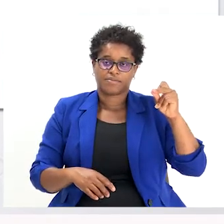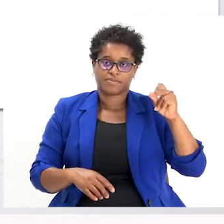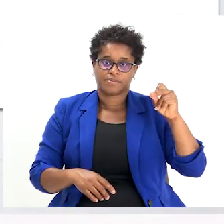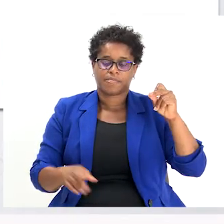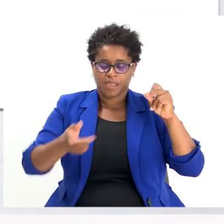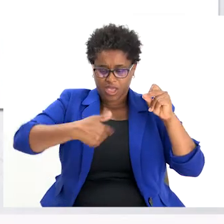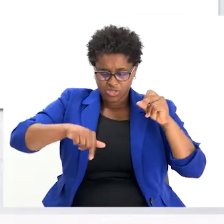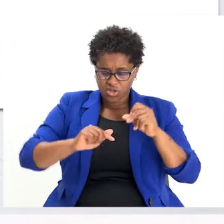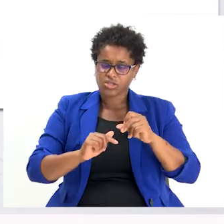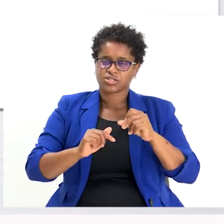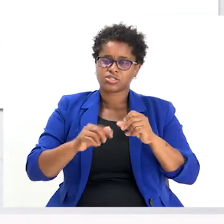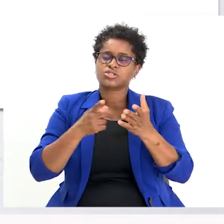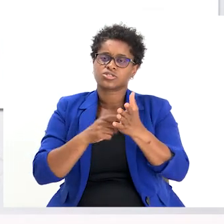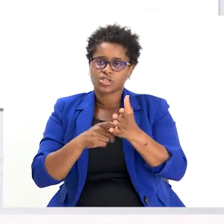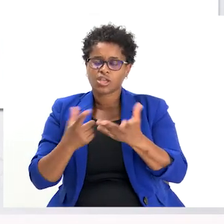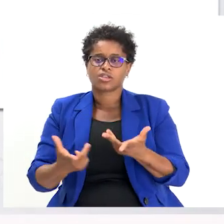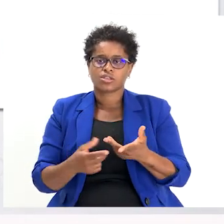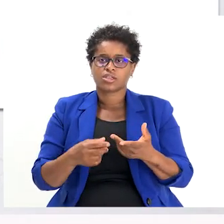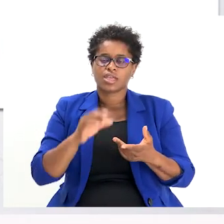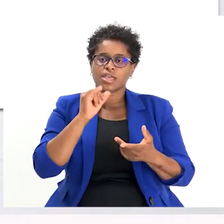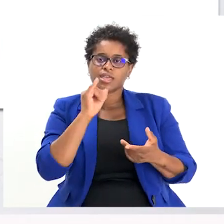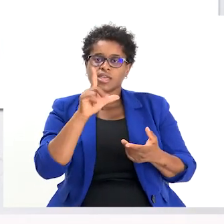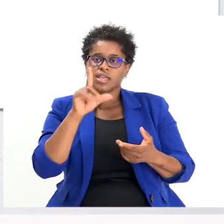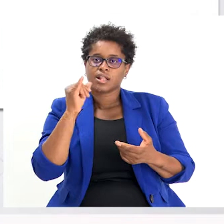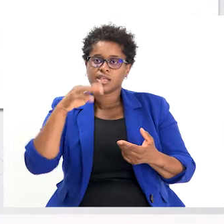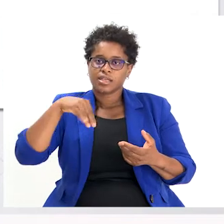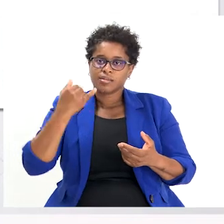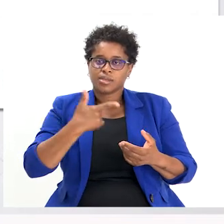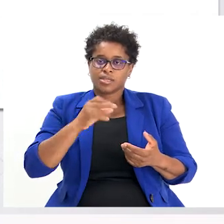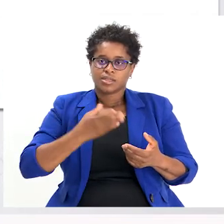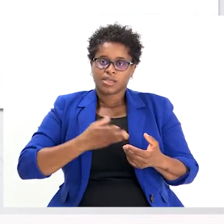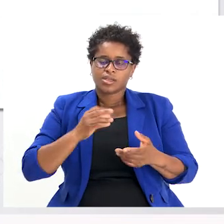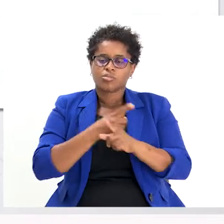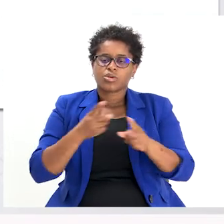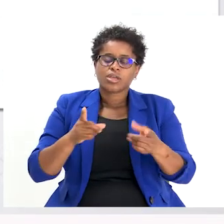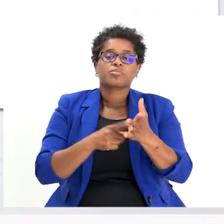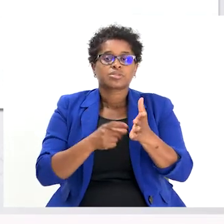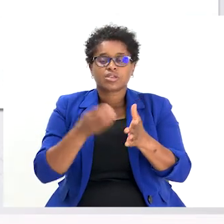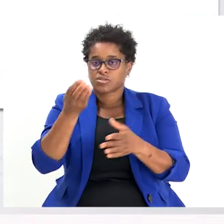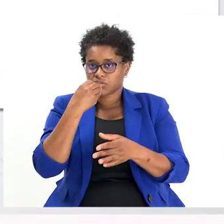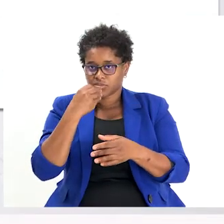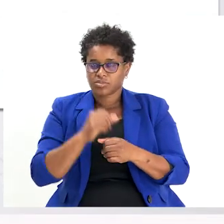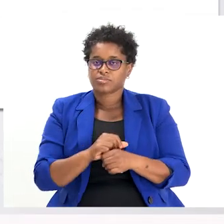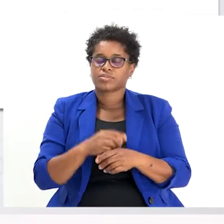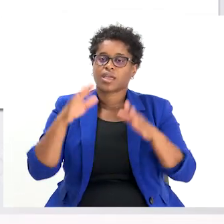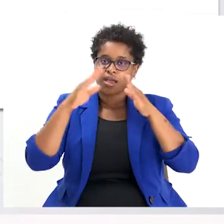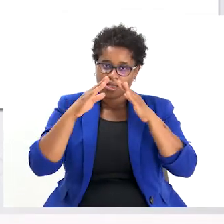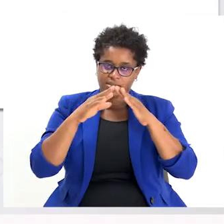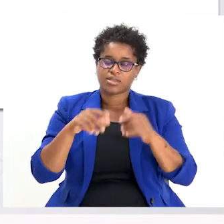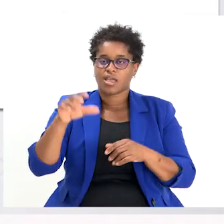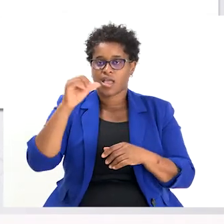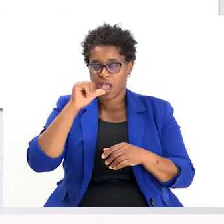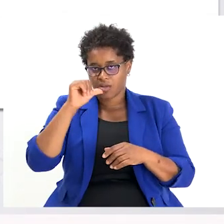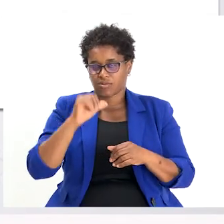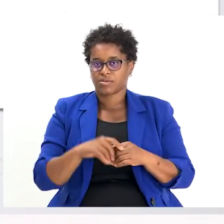As nossas necessidades são ilimitadas porque precisamos de alimentos, casas,